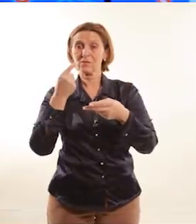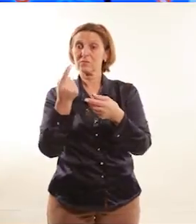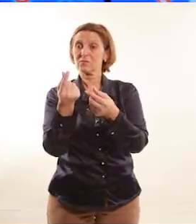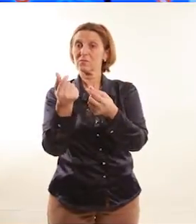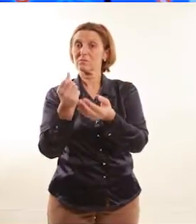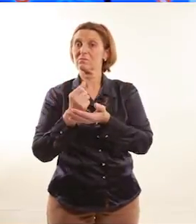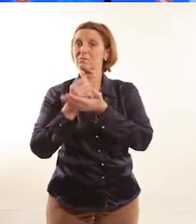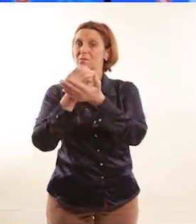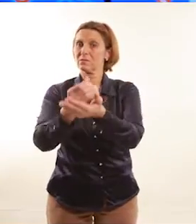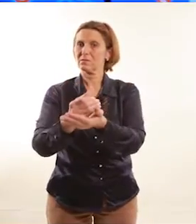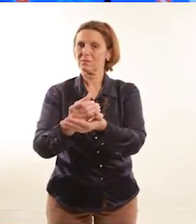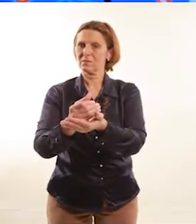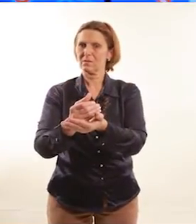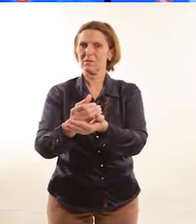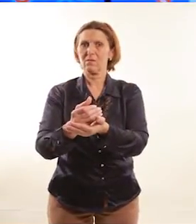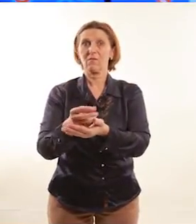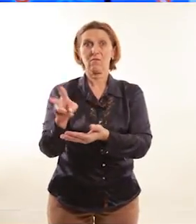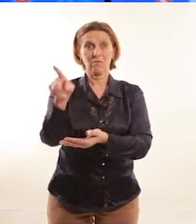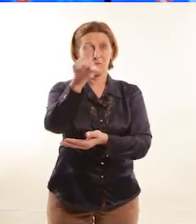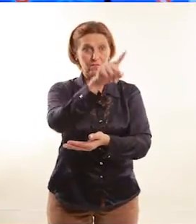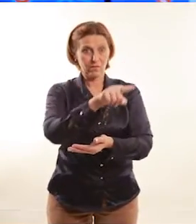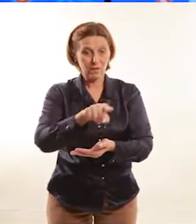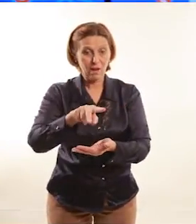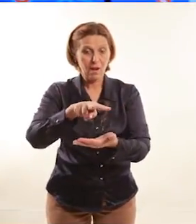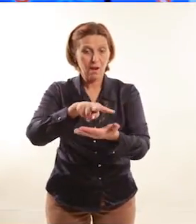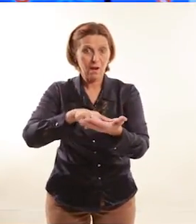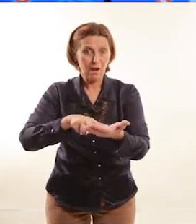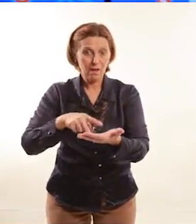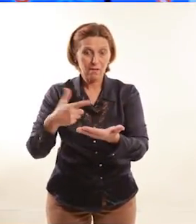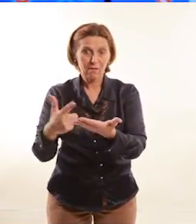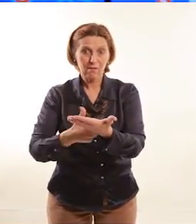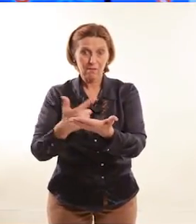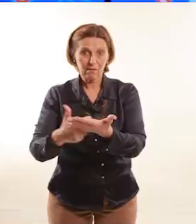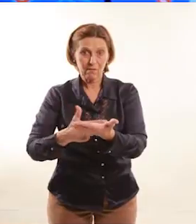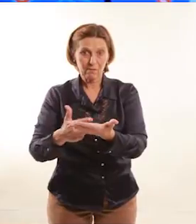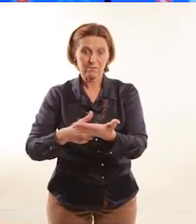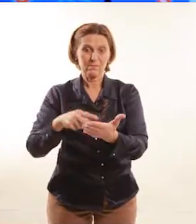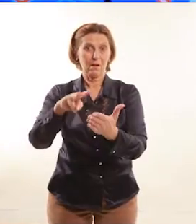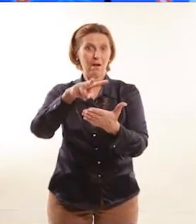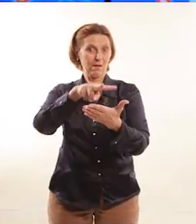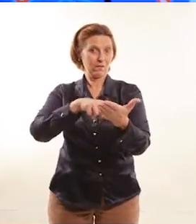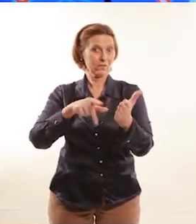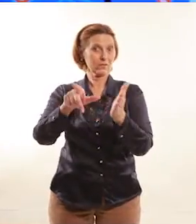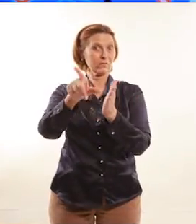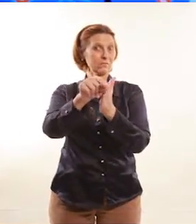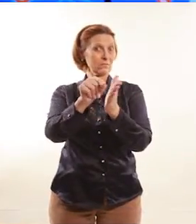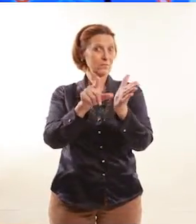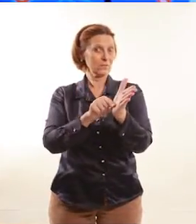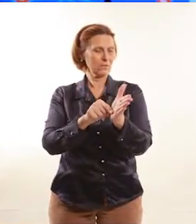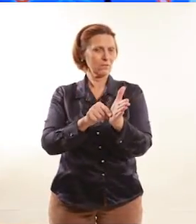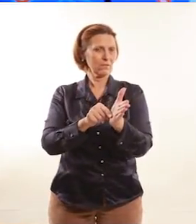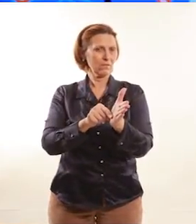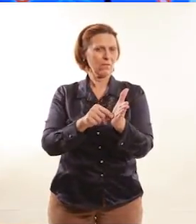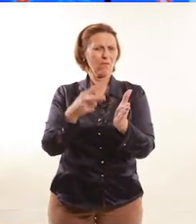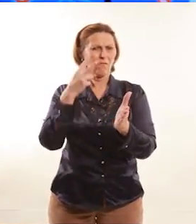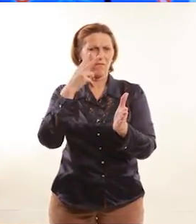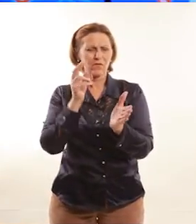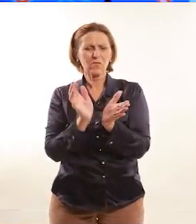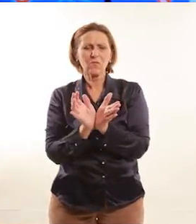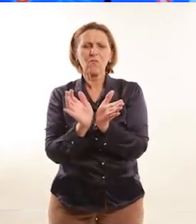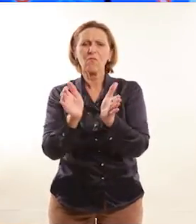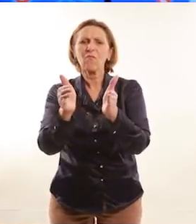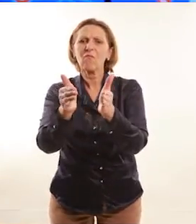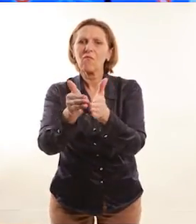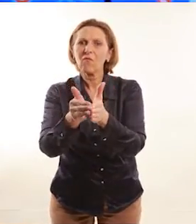recursos. Então eu espero que vocês leiam o e-book, leiam as atividades, as leituras complementares, tirem as dúvidas no